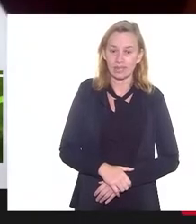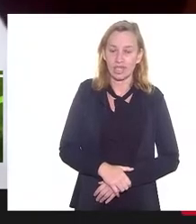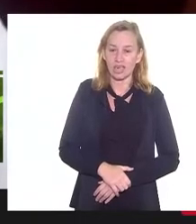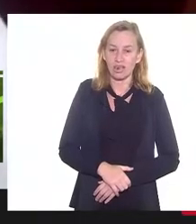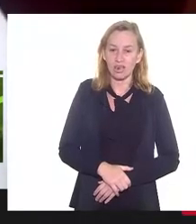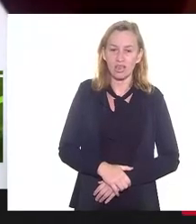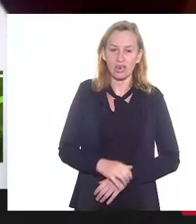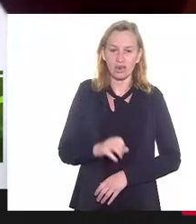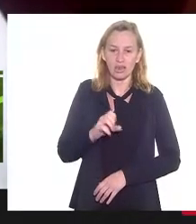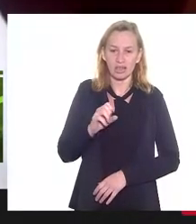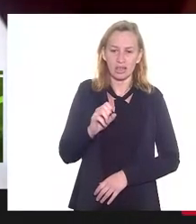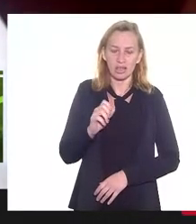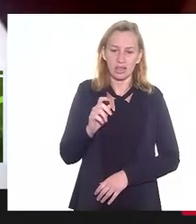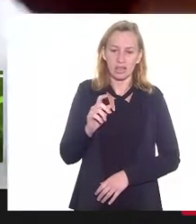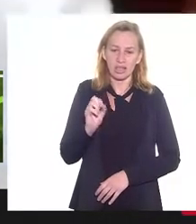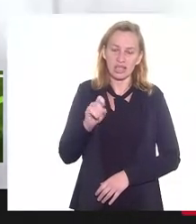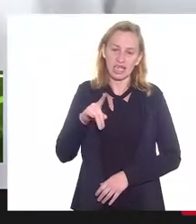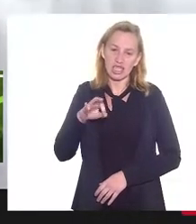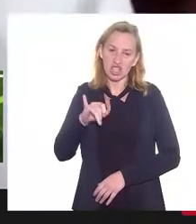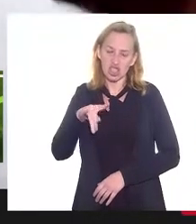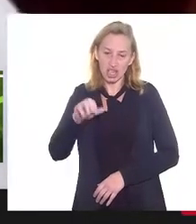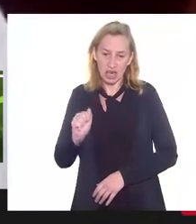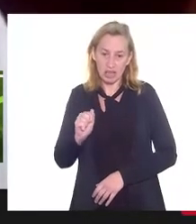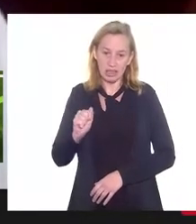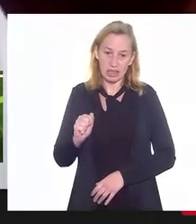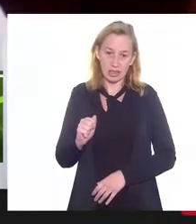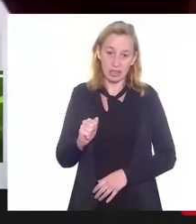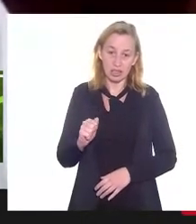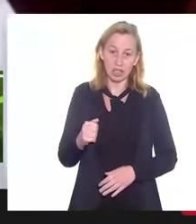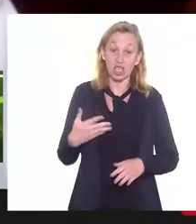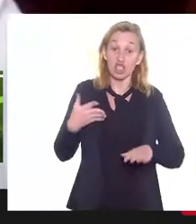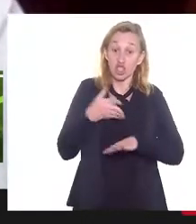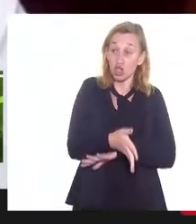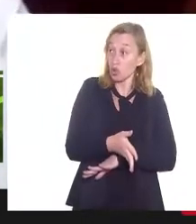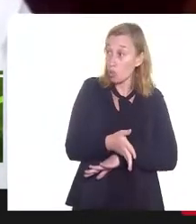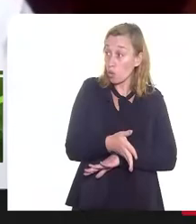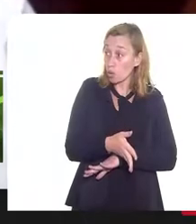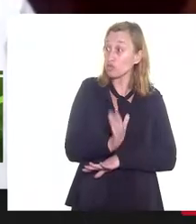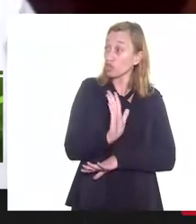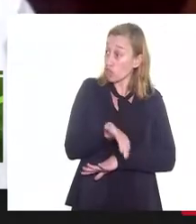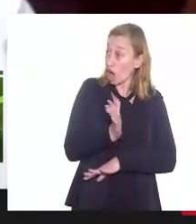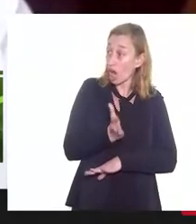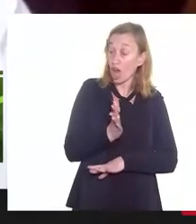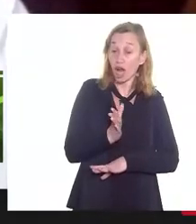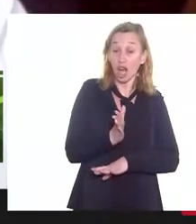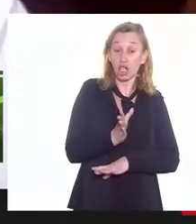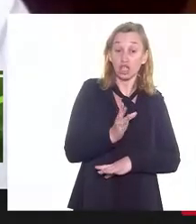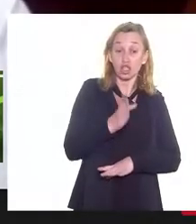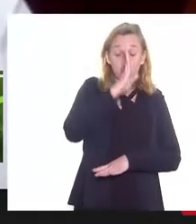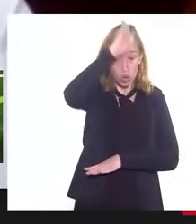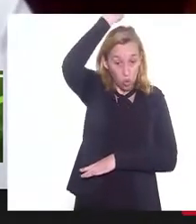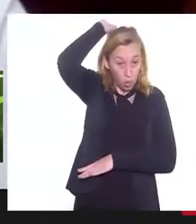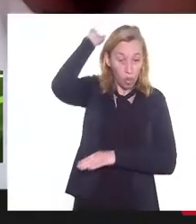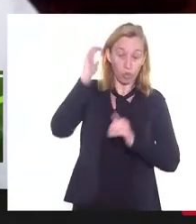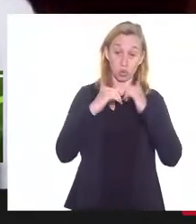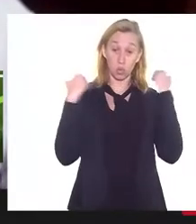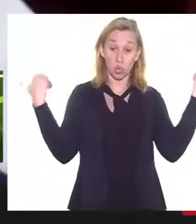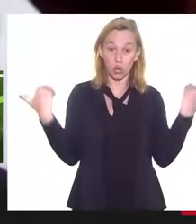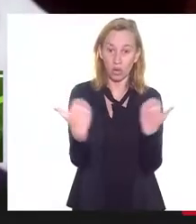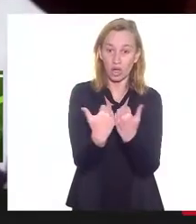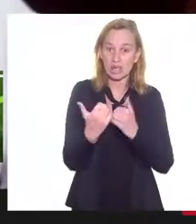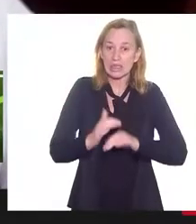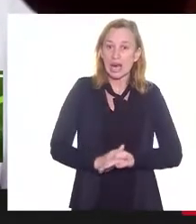sexagenária. Para somar tudo isso, acabou de chegar de Roma num congresso. E aí eu